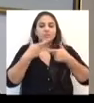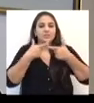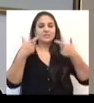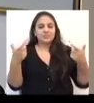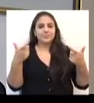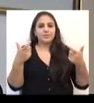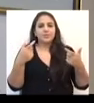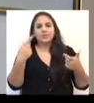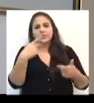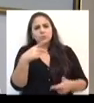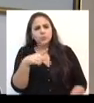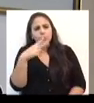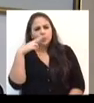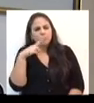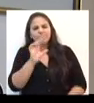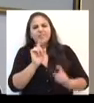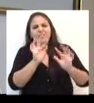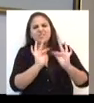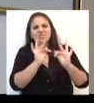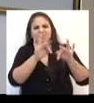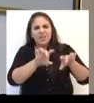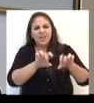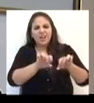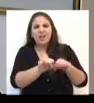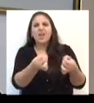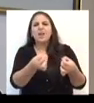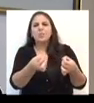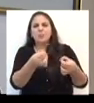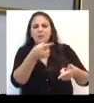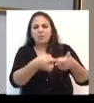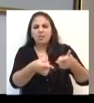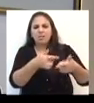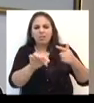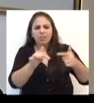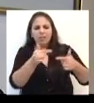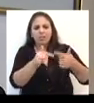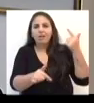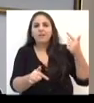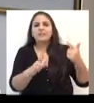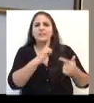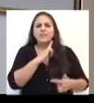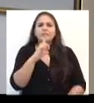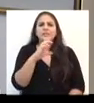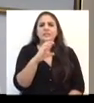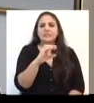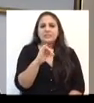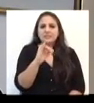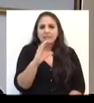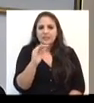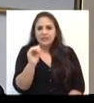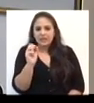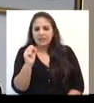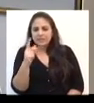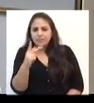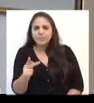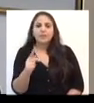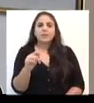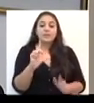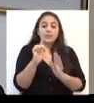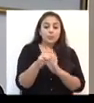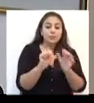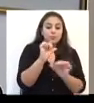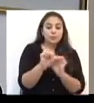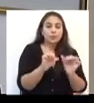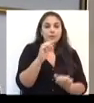você rompe paradigmas, desde a associação comercial, a Cicasp, para depois se tornar a Acisa. Isso